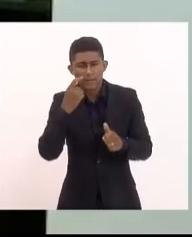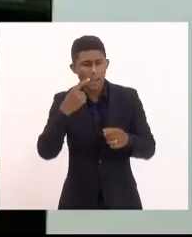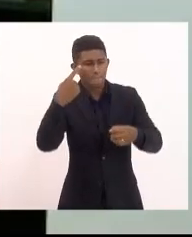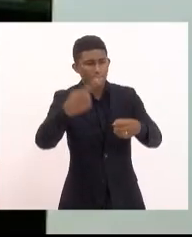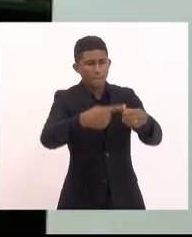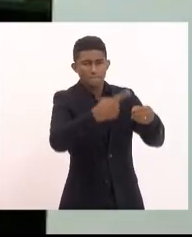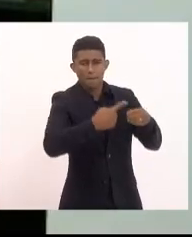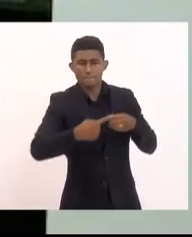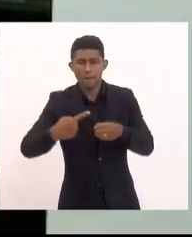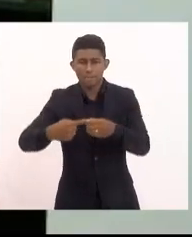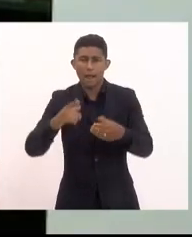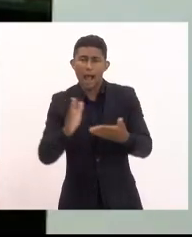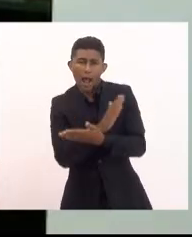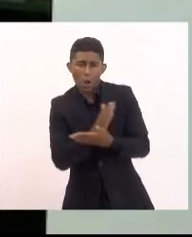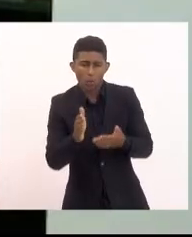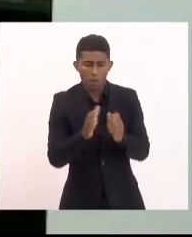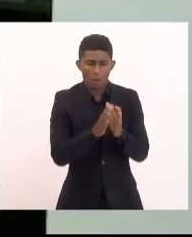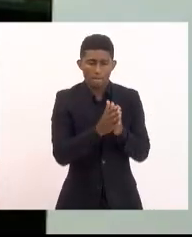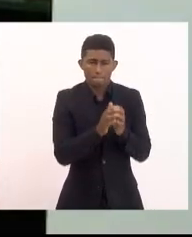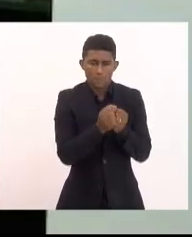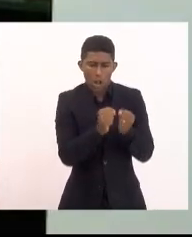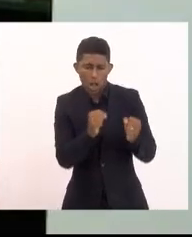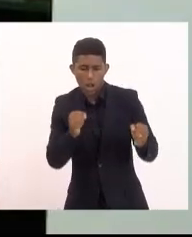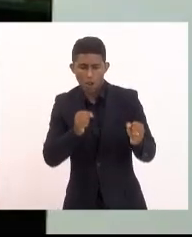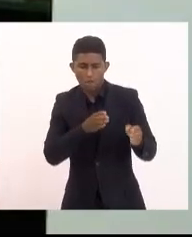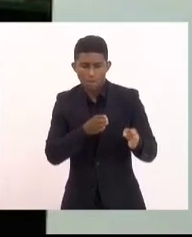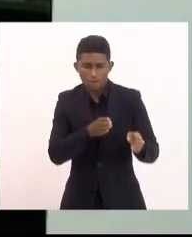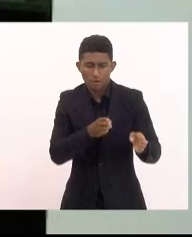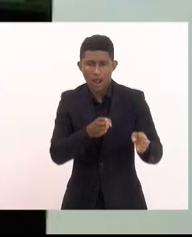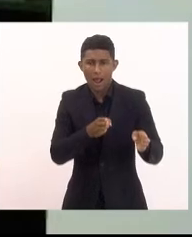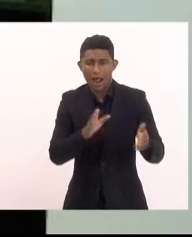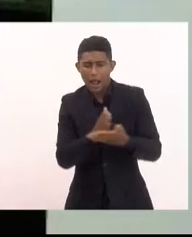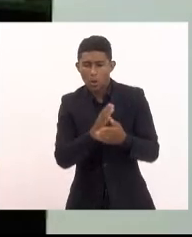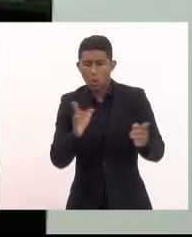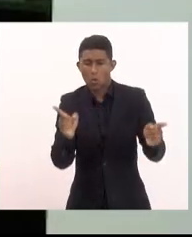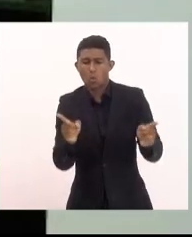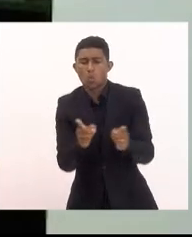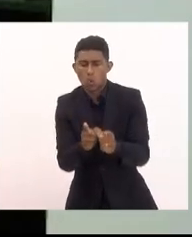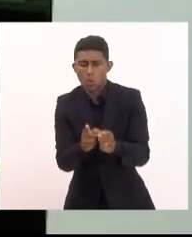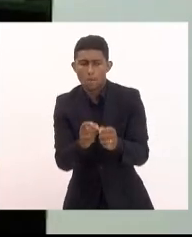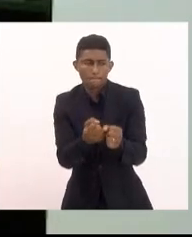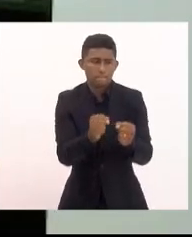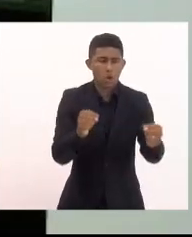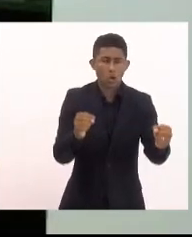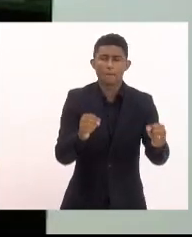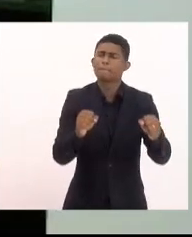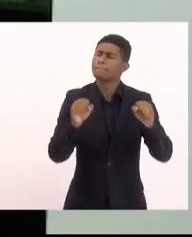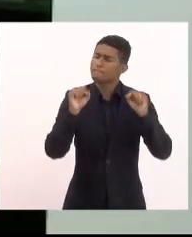município, podem ser maiores e outros menores, respeitando, inclusive, a